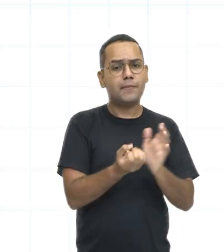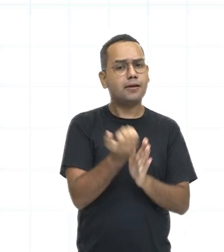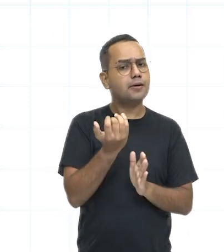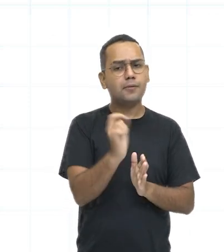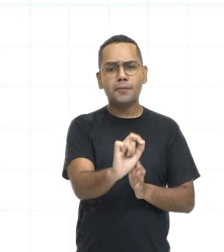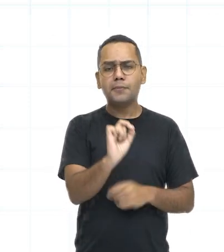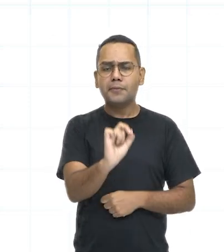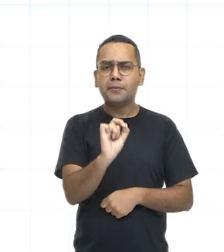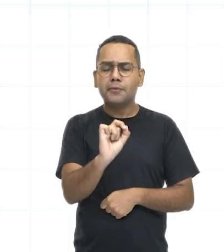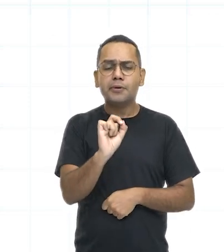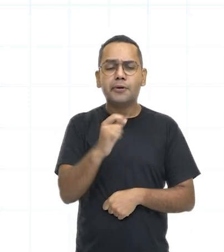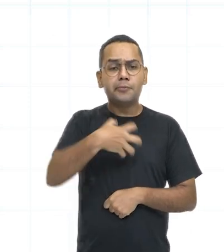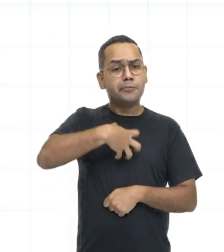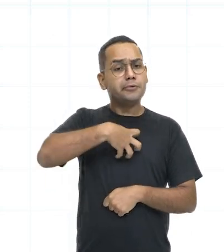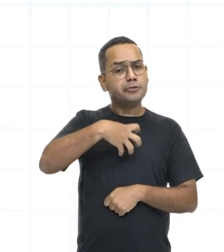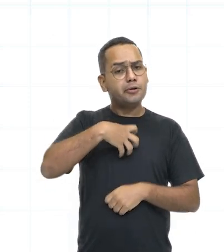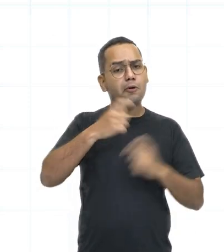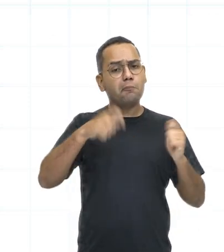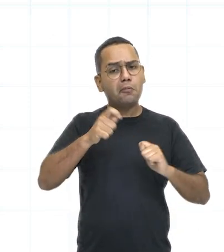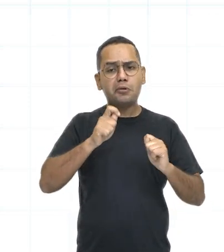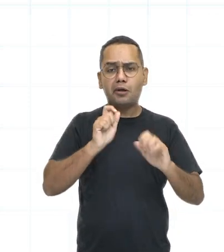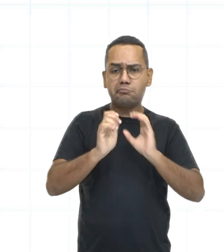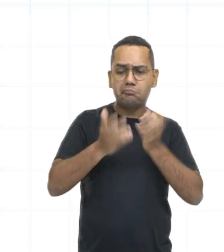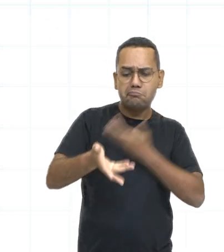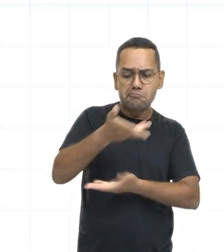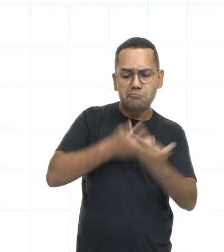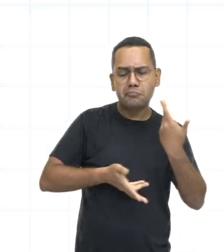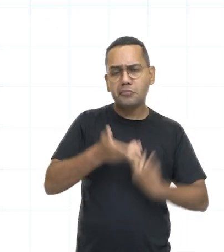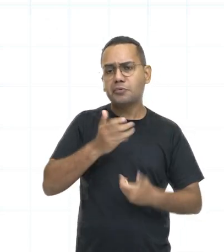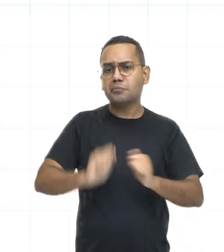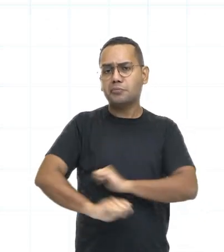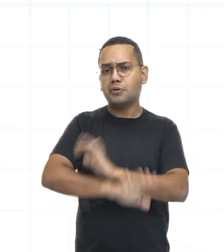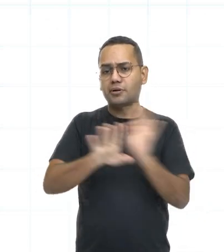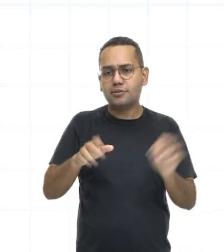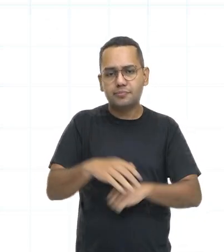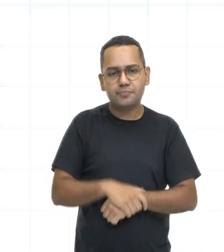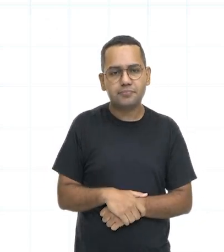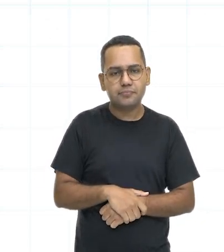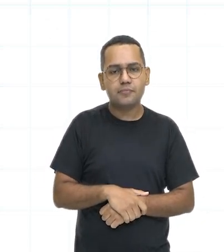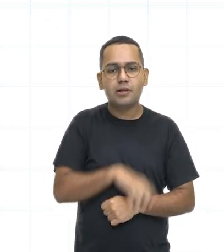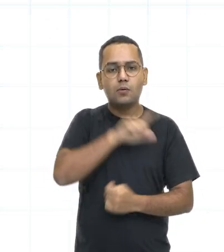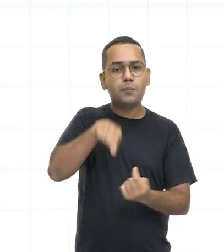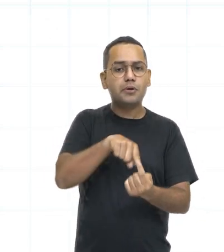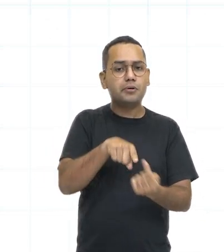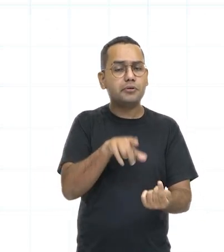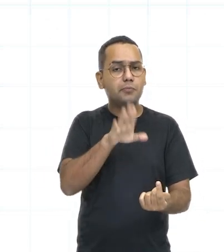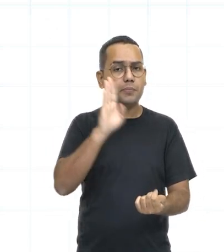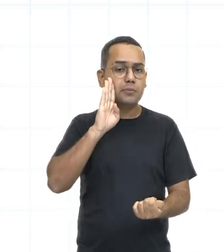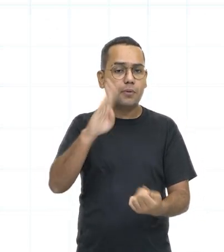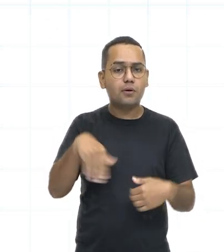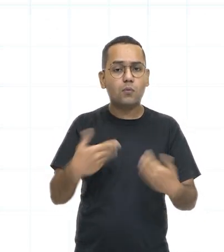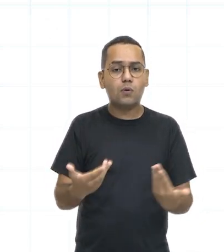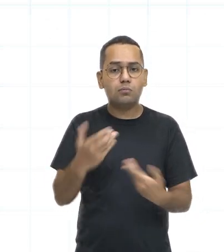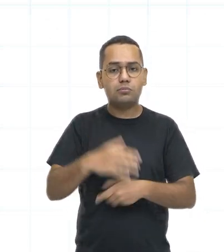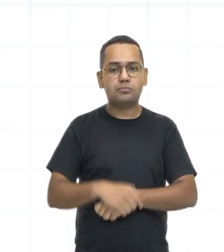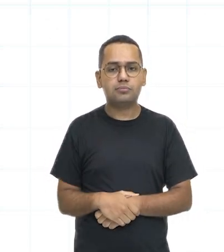todos pudessem se comunicar, os jogos teatrais. Assim, o principal objetivo